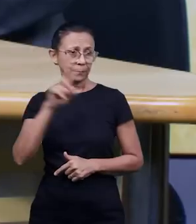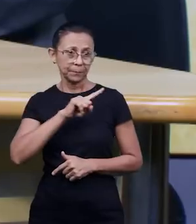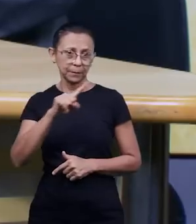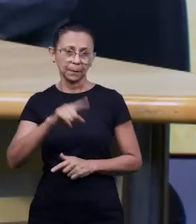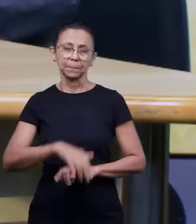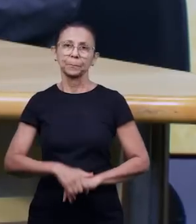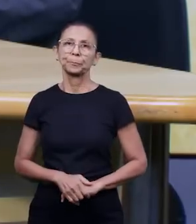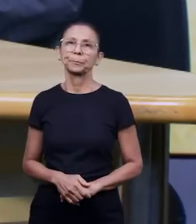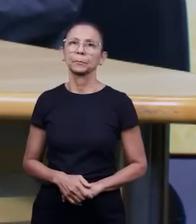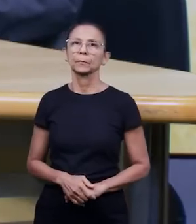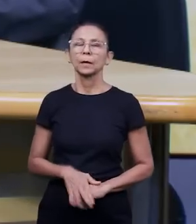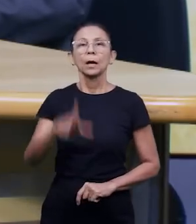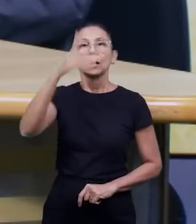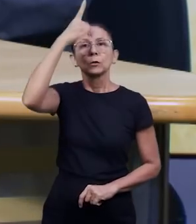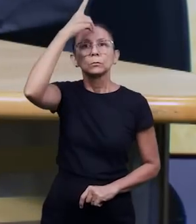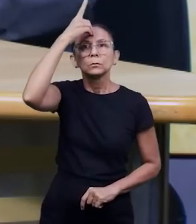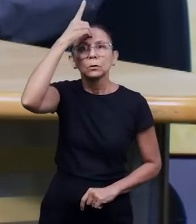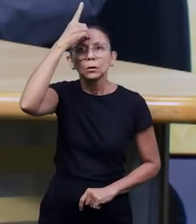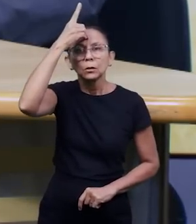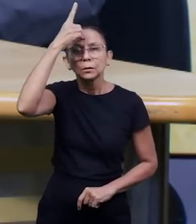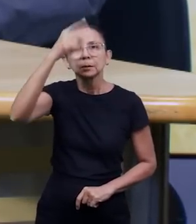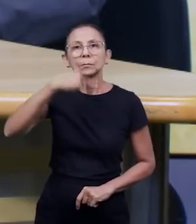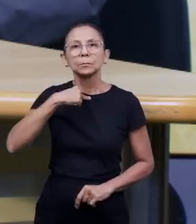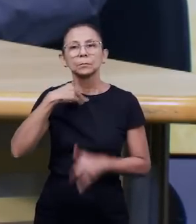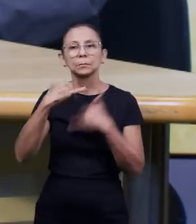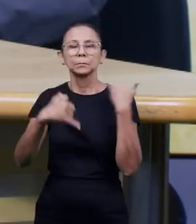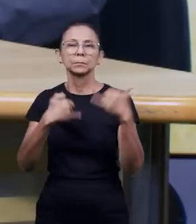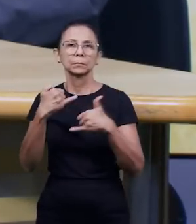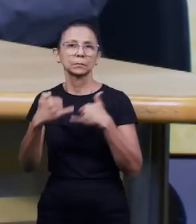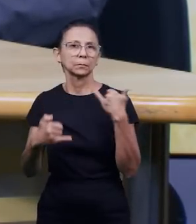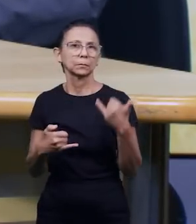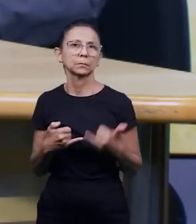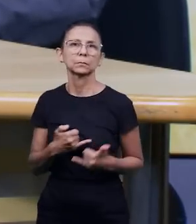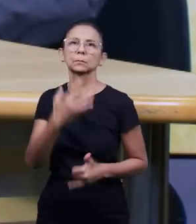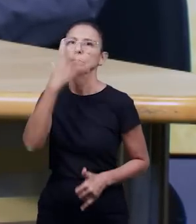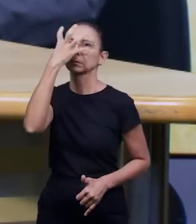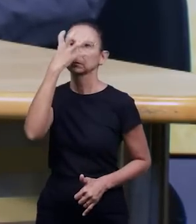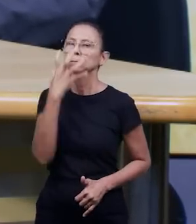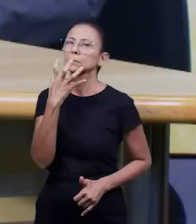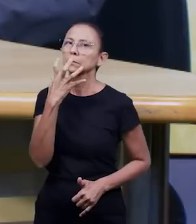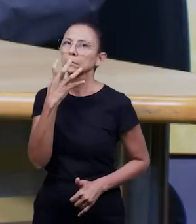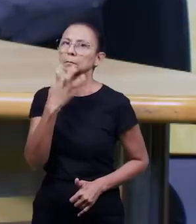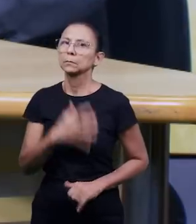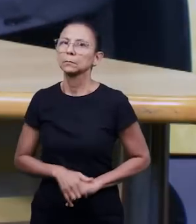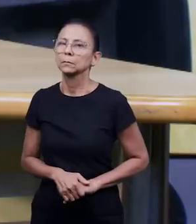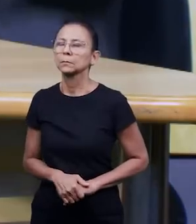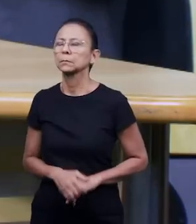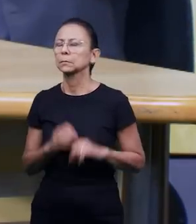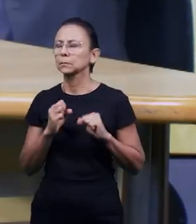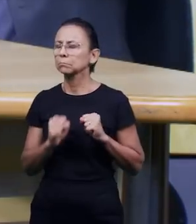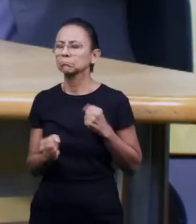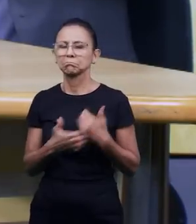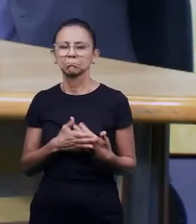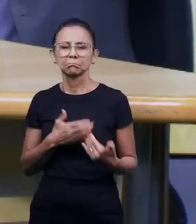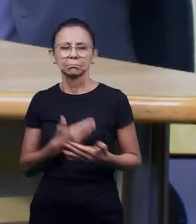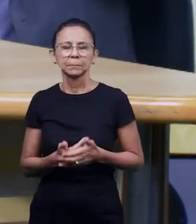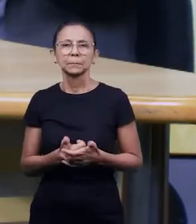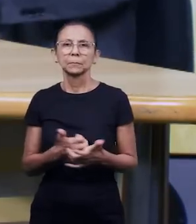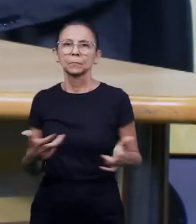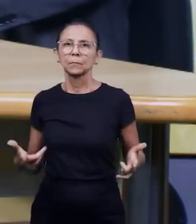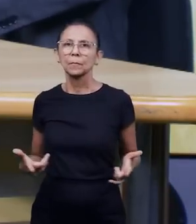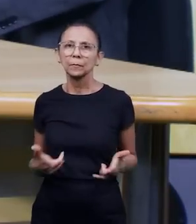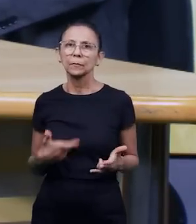Sabe por quê, fulano? Eu não vou, sabe por quê? Porque isso é bom para você. Você está lembrado de 2 semanas atrás? O dom que a irmã